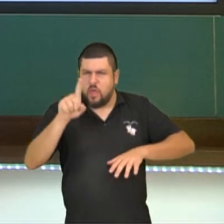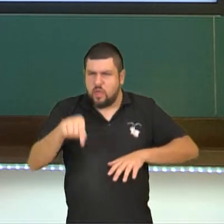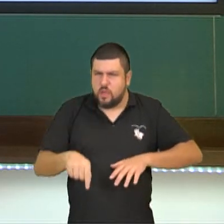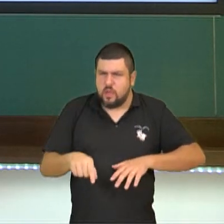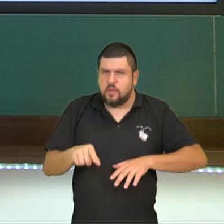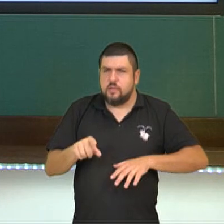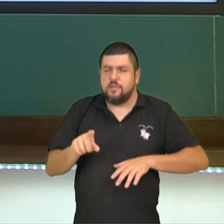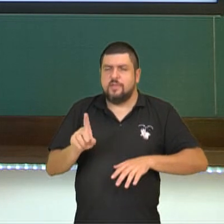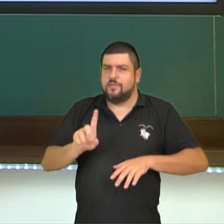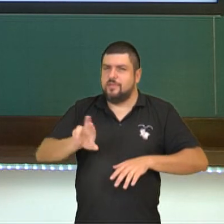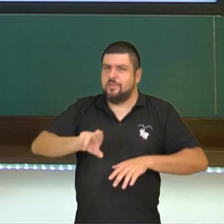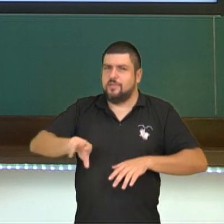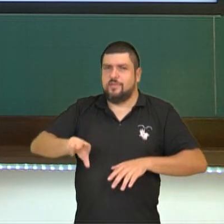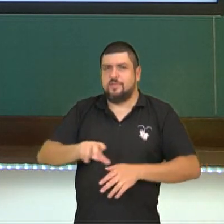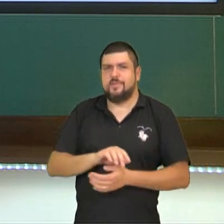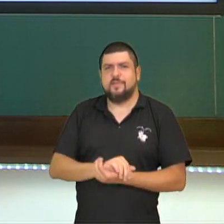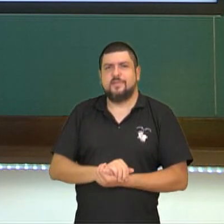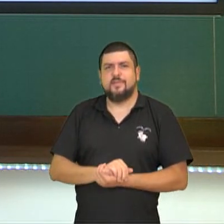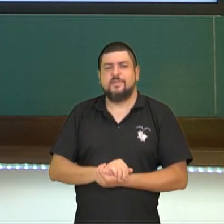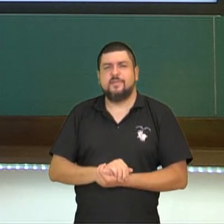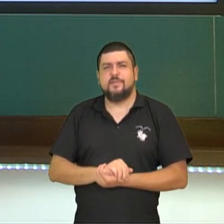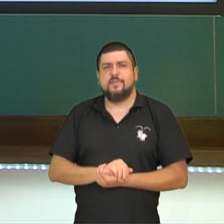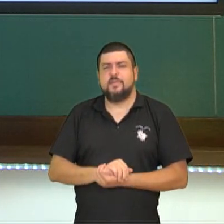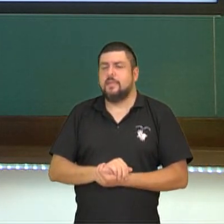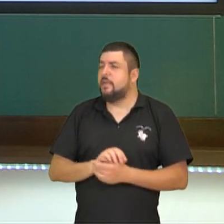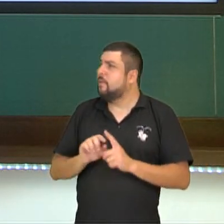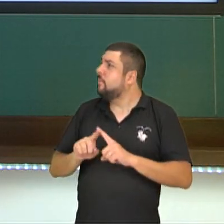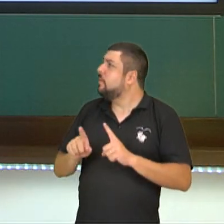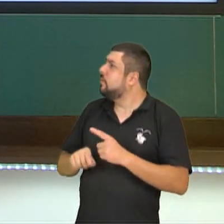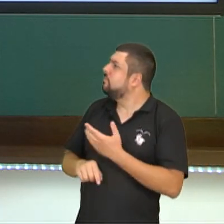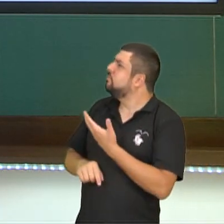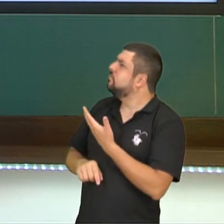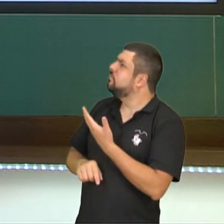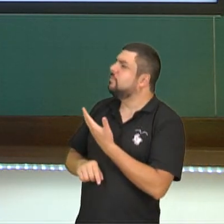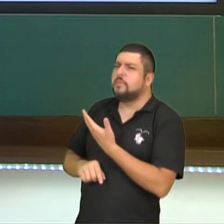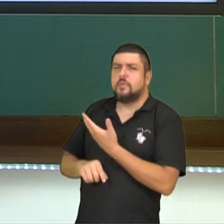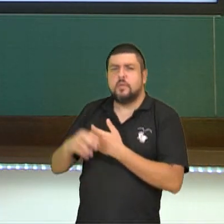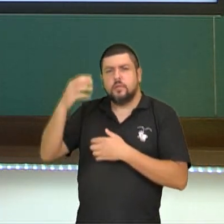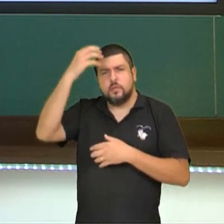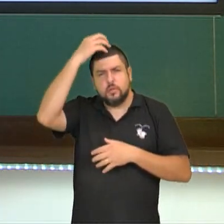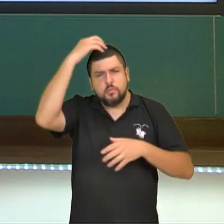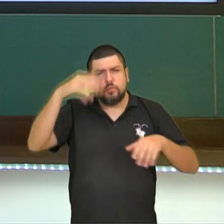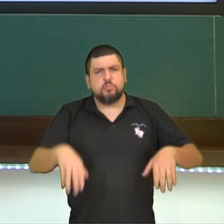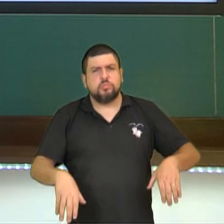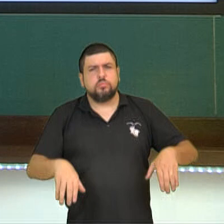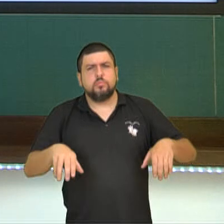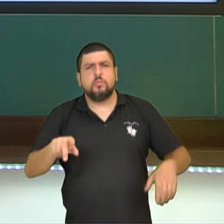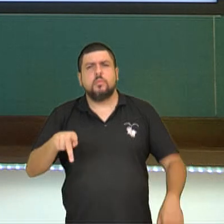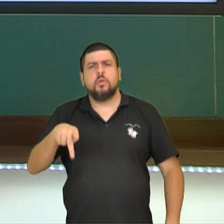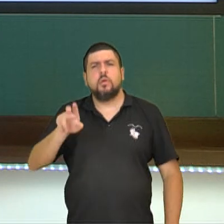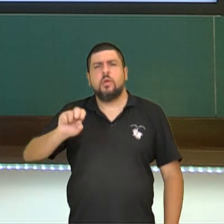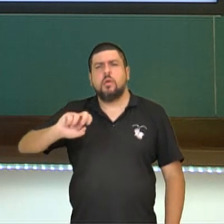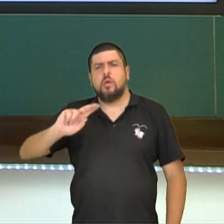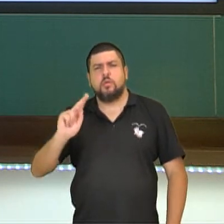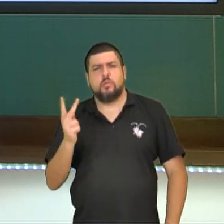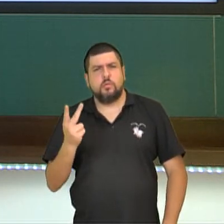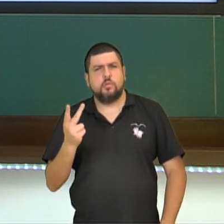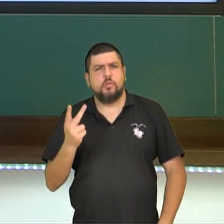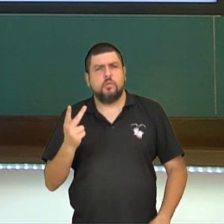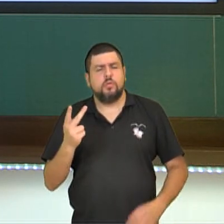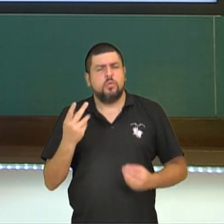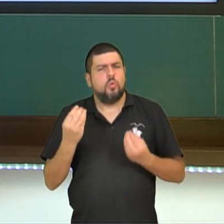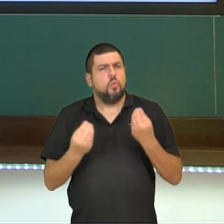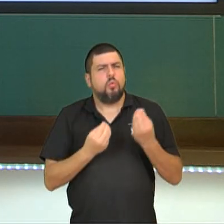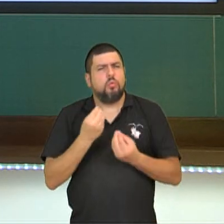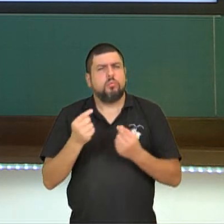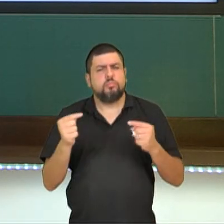Parece, né, mas não é? Que relação teria entre o sorgo e o reino de Kush? Já ouviram falar sobre o sorgo? Sabe o que é